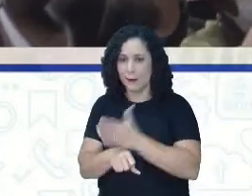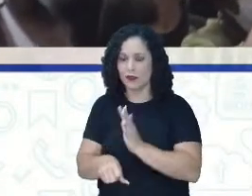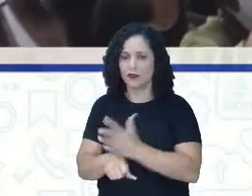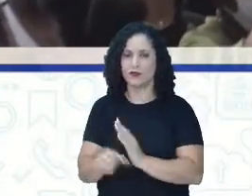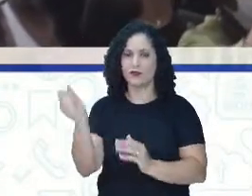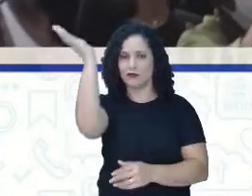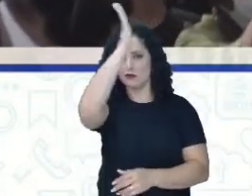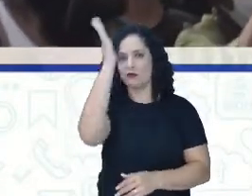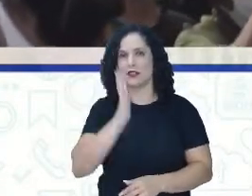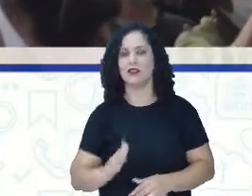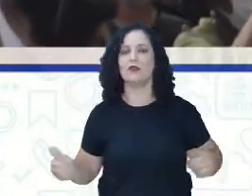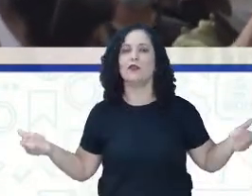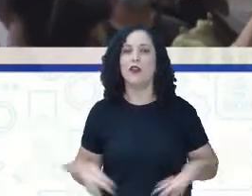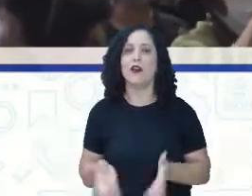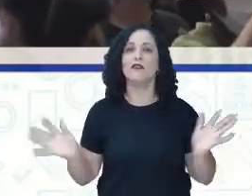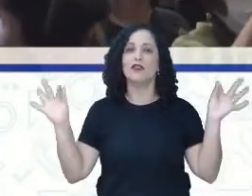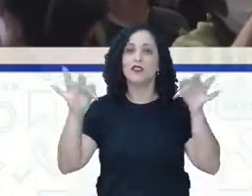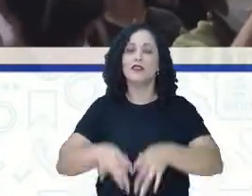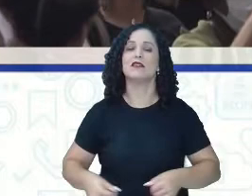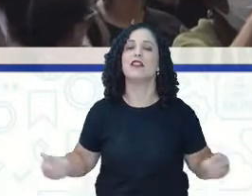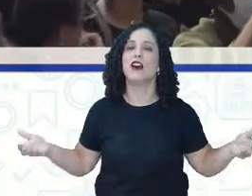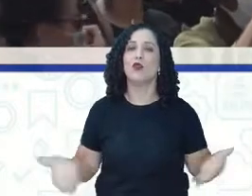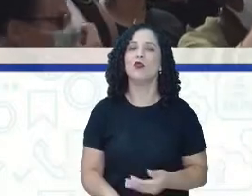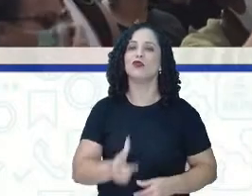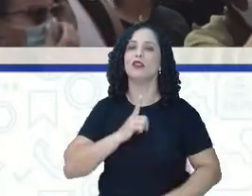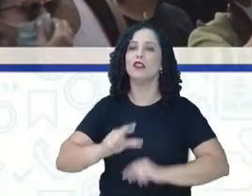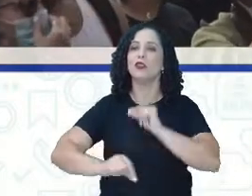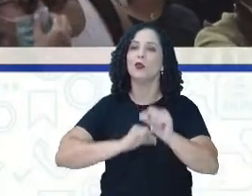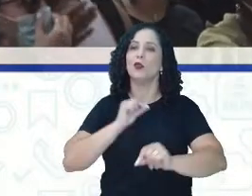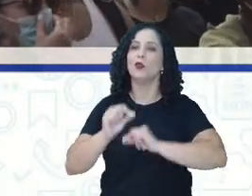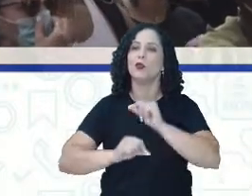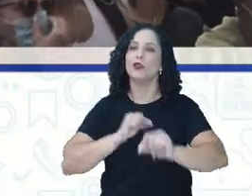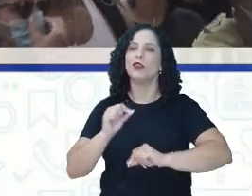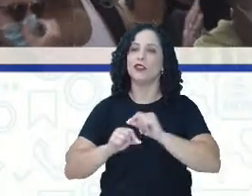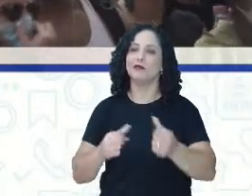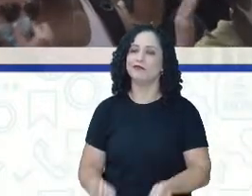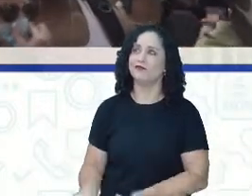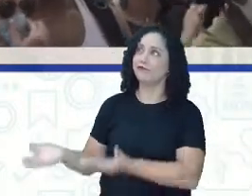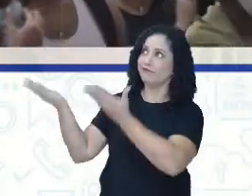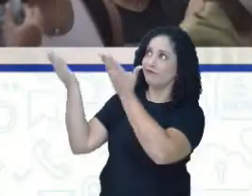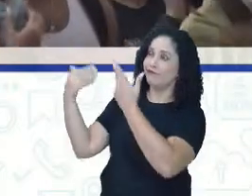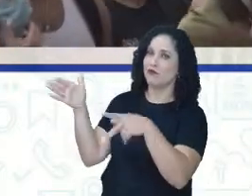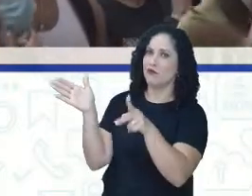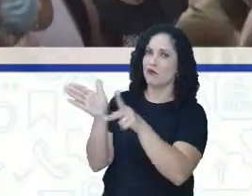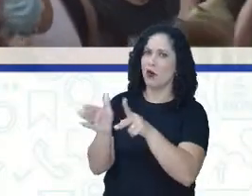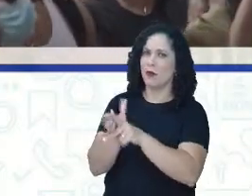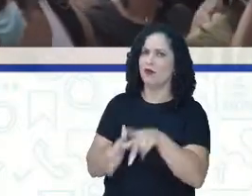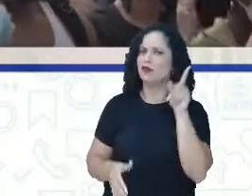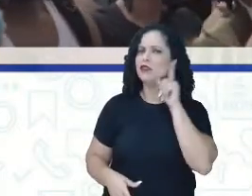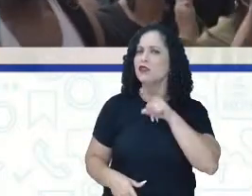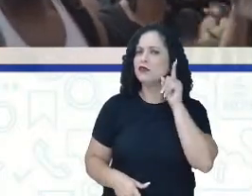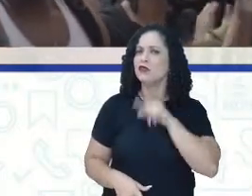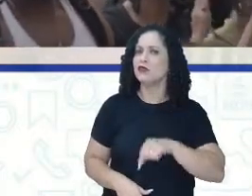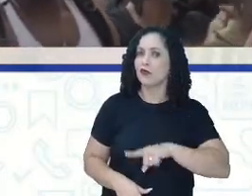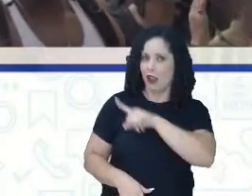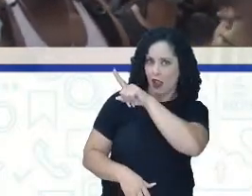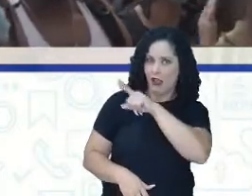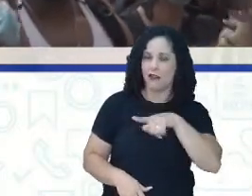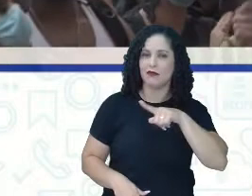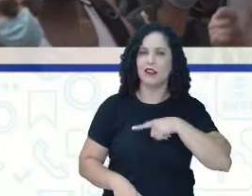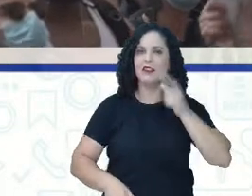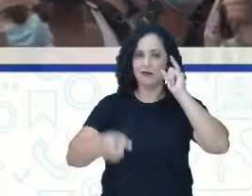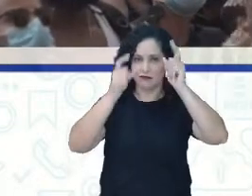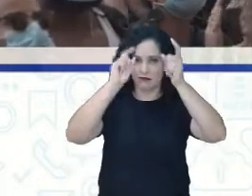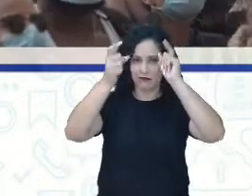gente, cabe para hoje nessa discussão desse pós-abolição, essa imagem é dos Estados Unidos, eles também fazem esse debate lá, afinal de contas também